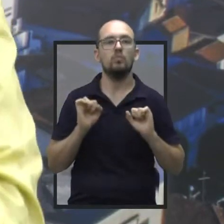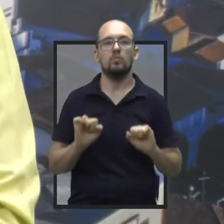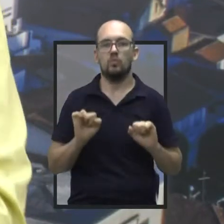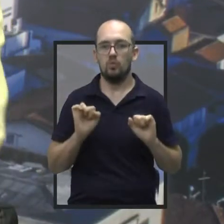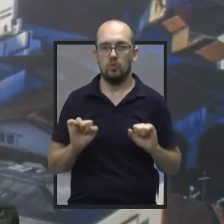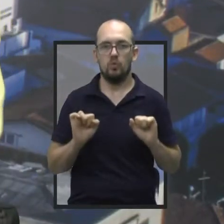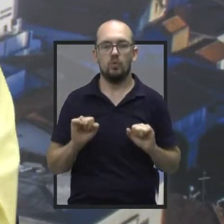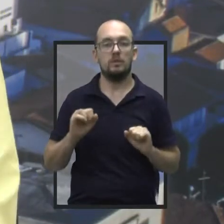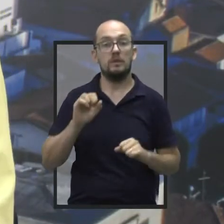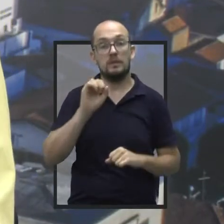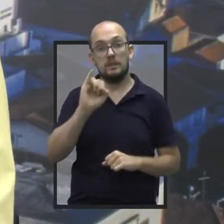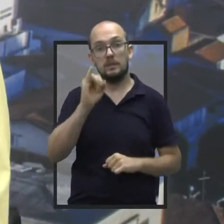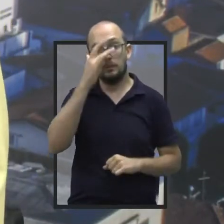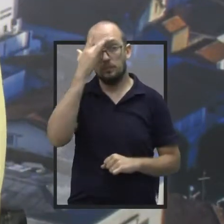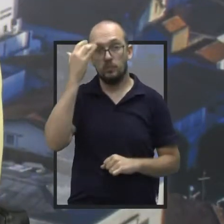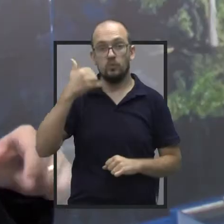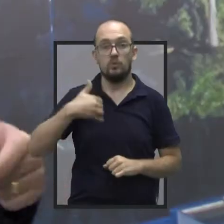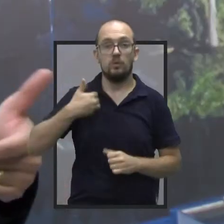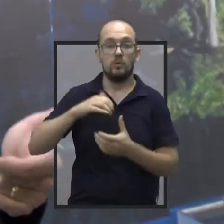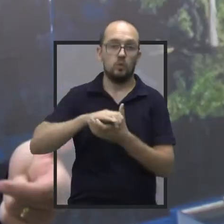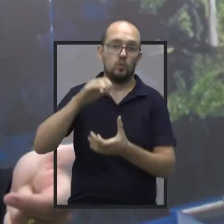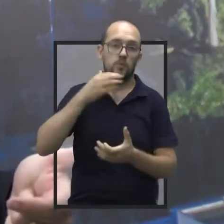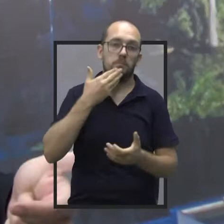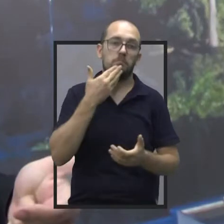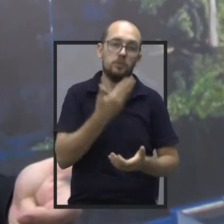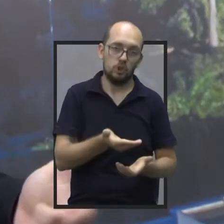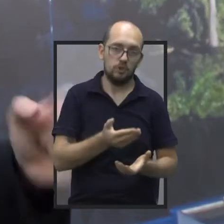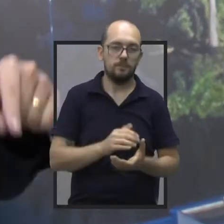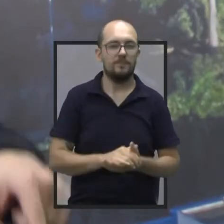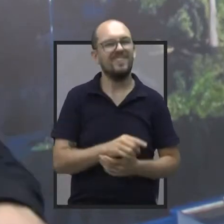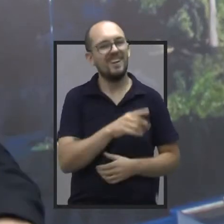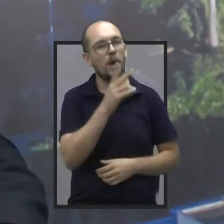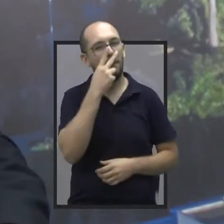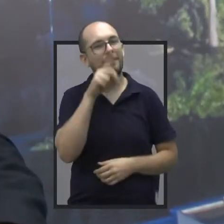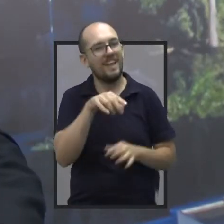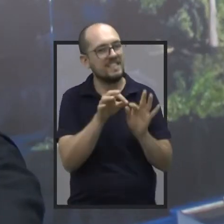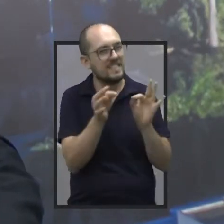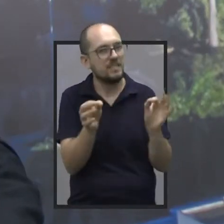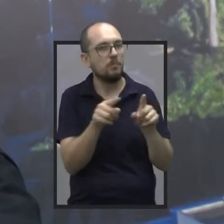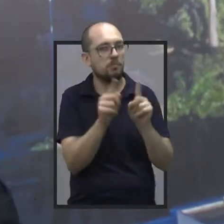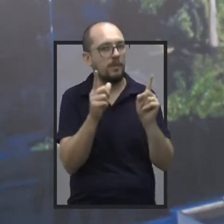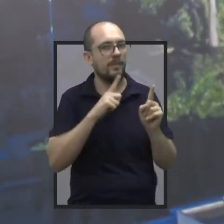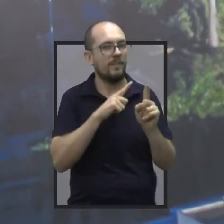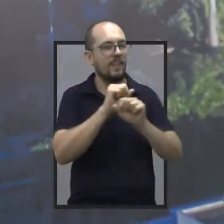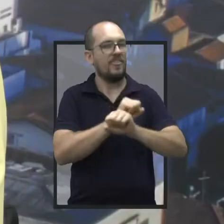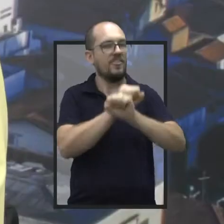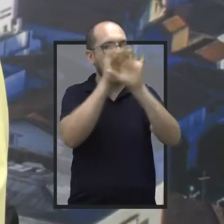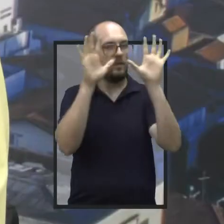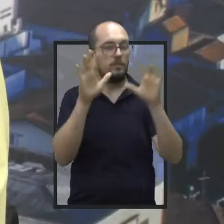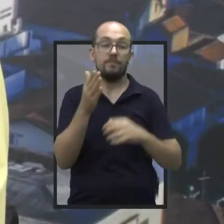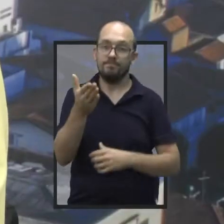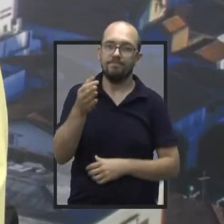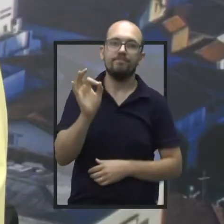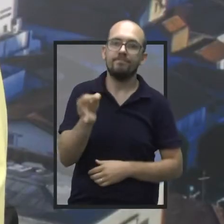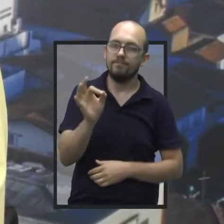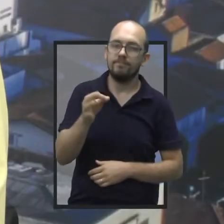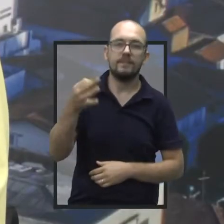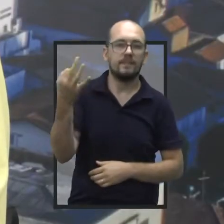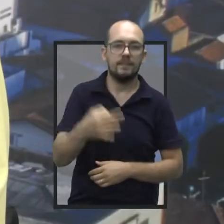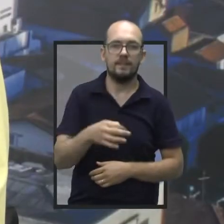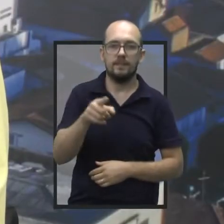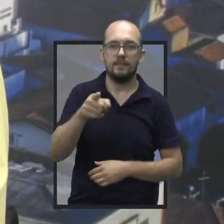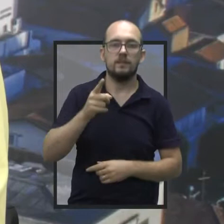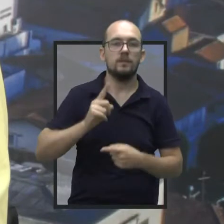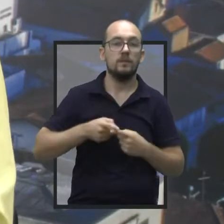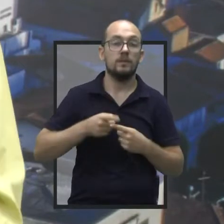usar os benefícios dessa lei. Né? Aparentemente é uma medida simples, mas que garante transparência, né, vereador? Olha, com certeza, Ângela. É isso aí, isso vai